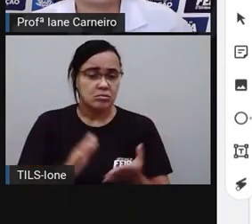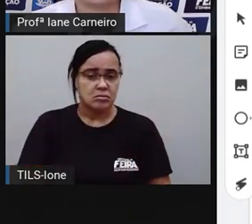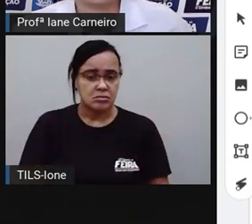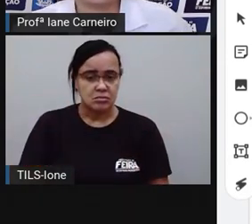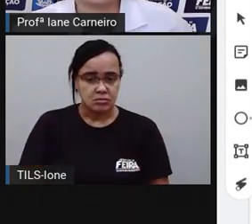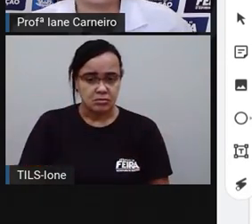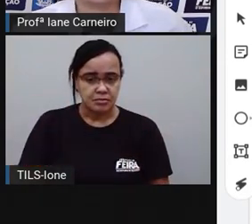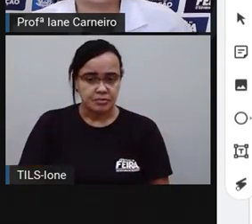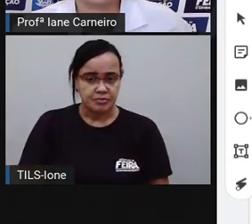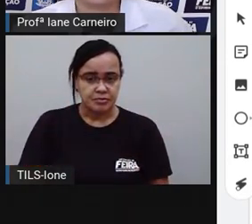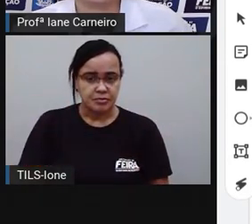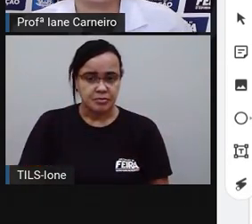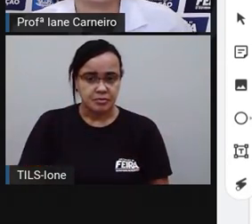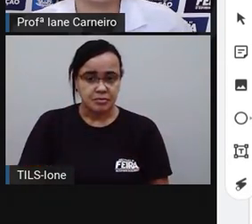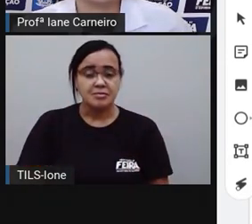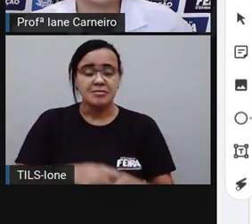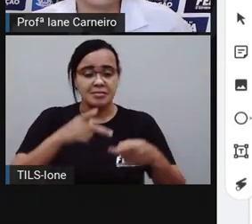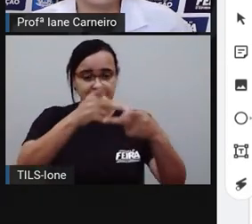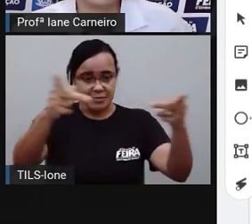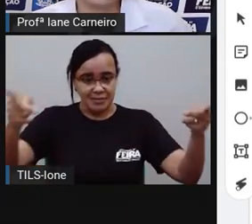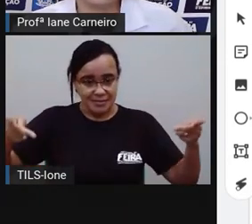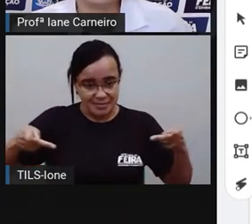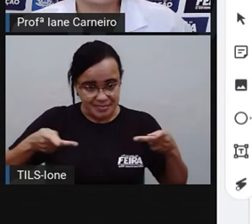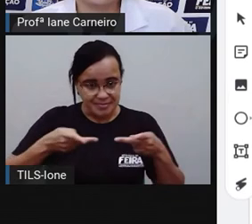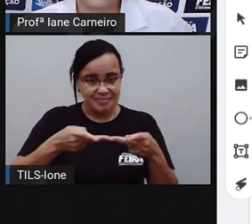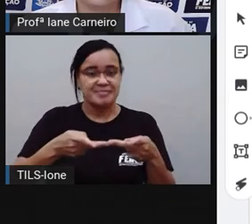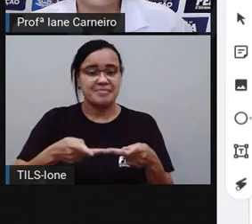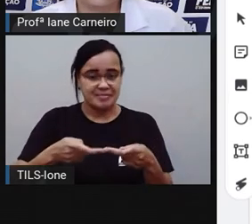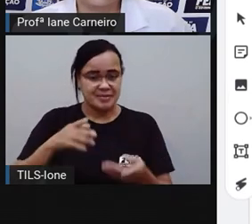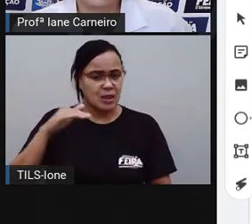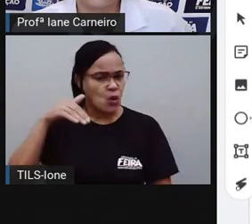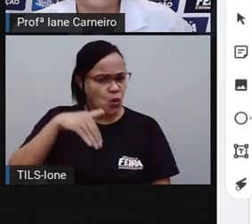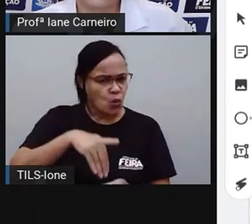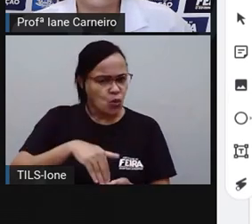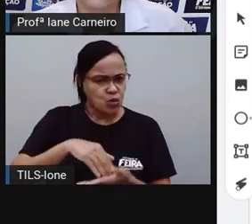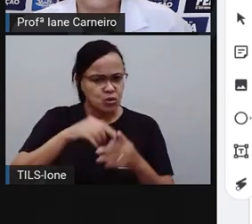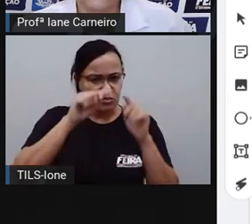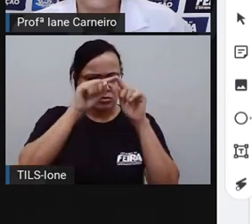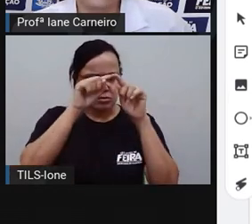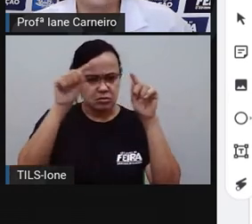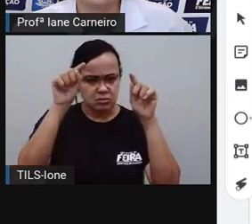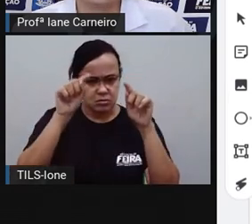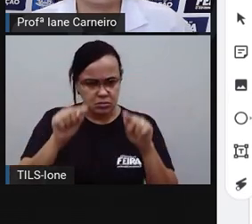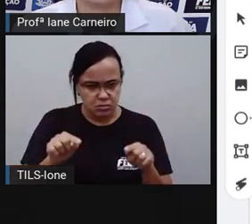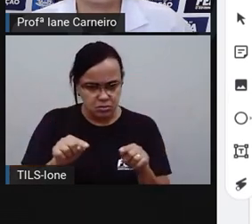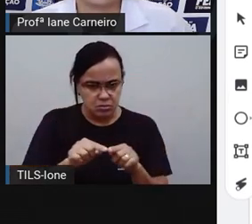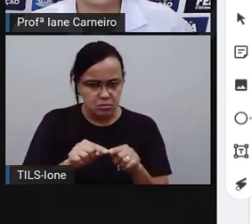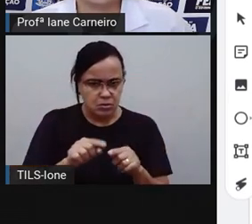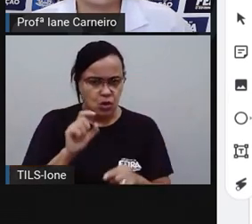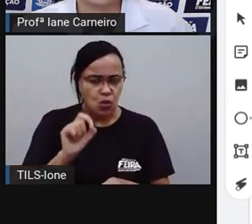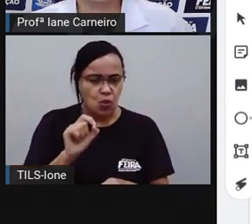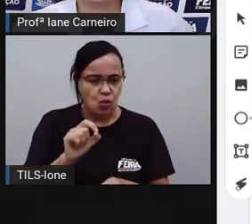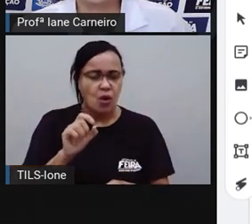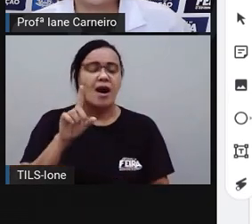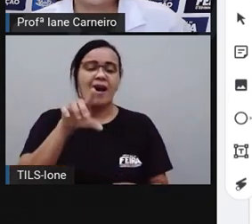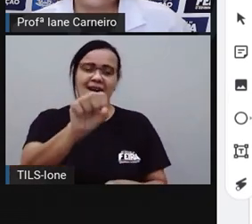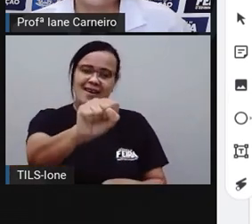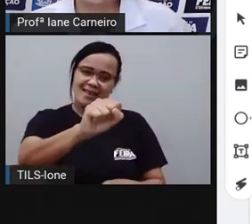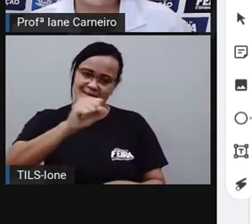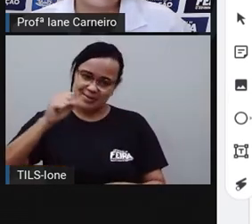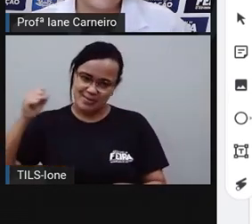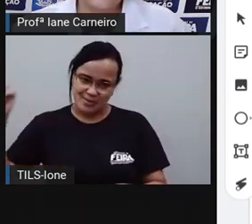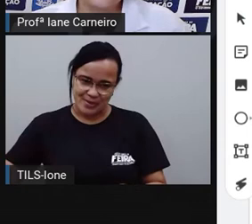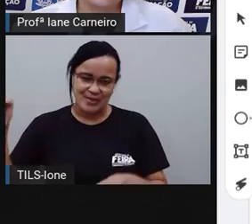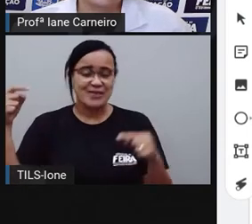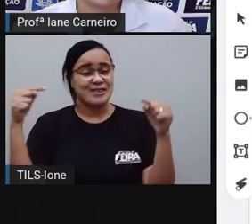A pizza. Muito bem. E o último, o retângulo, se parece com uma porta, né? E nós fizemos na